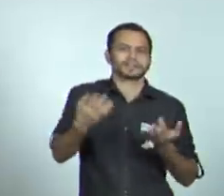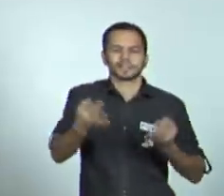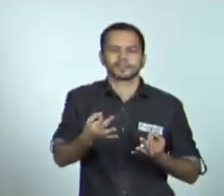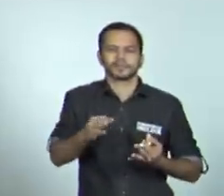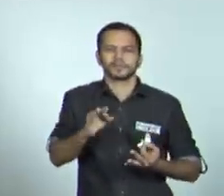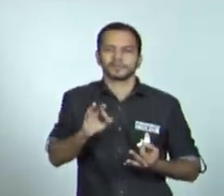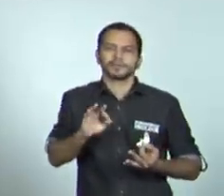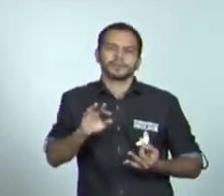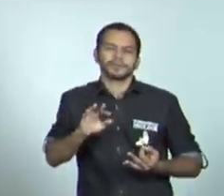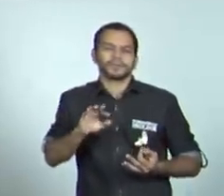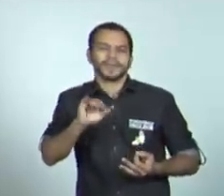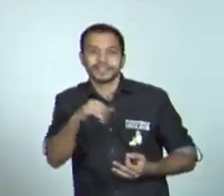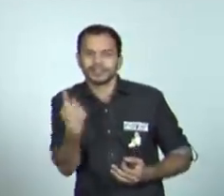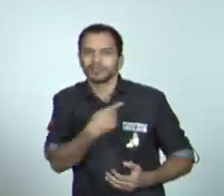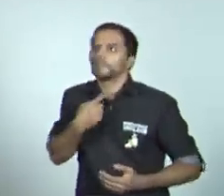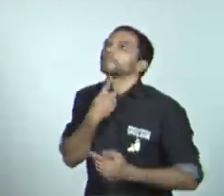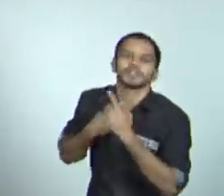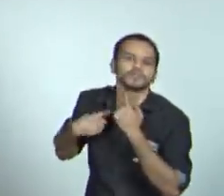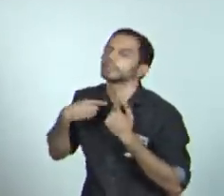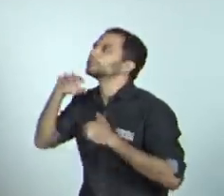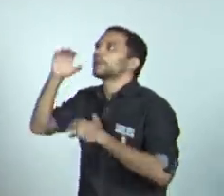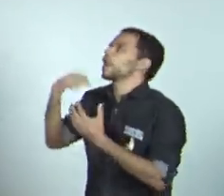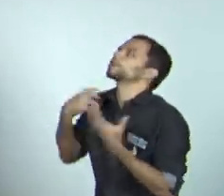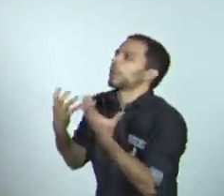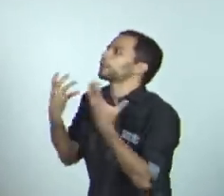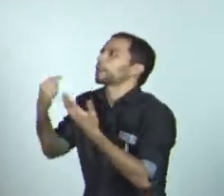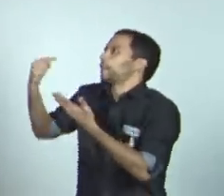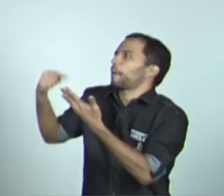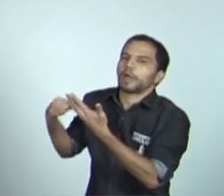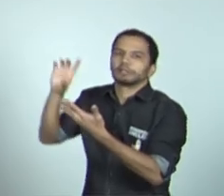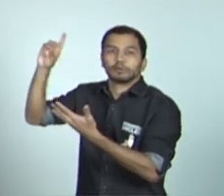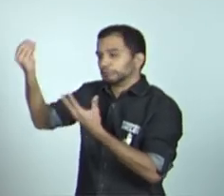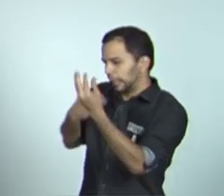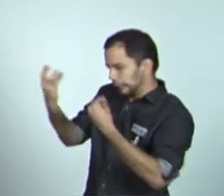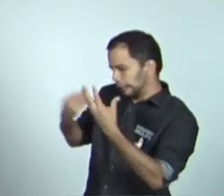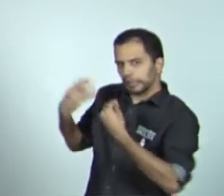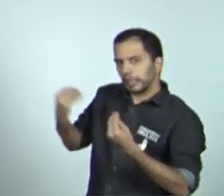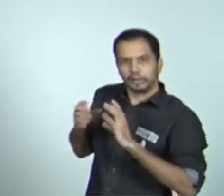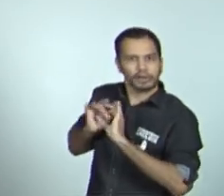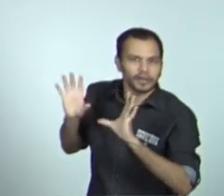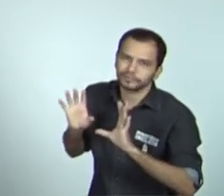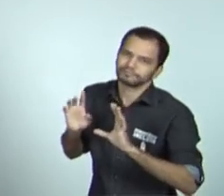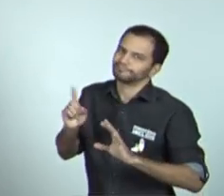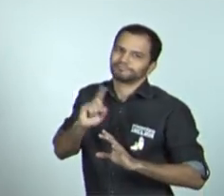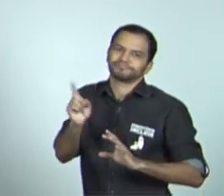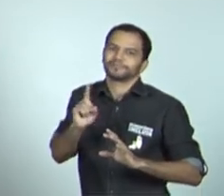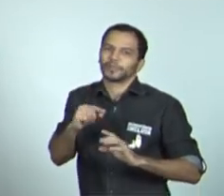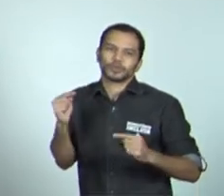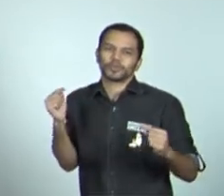ninguém aguenta a gente nem a gente mesmo como eu costumo dizer a gente vai ficar tão insuportável que a gente ia fugir de casa morando